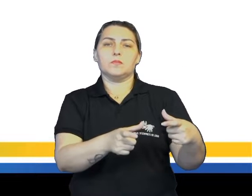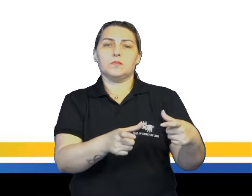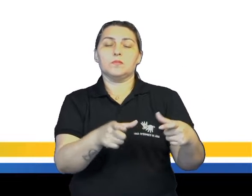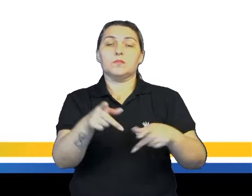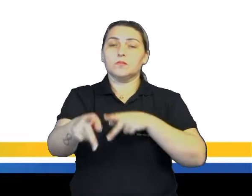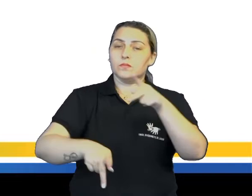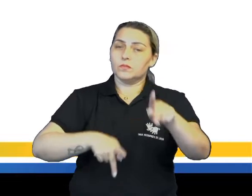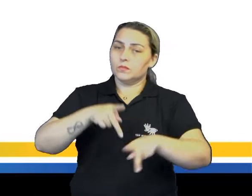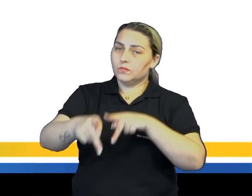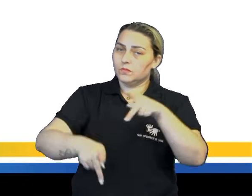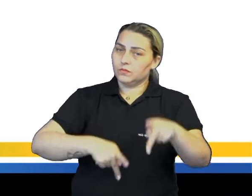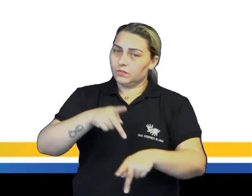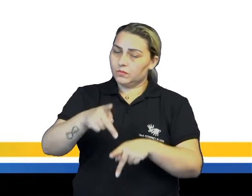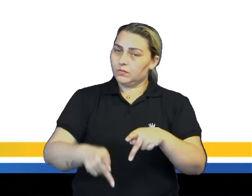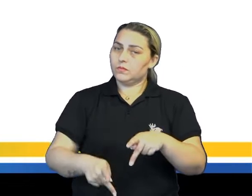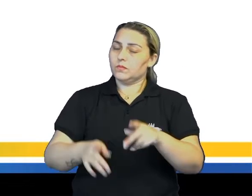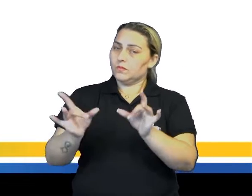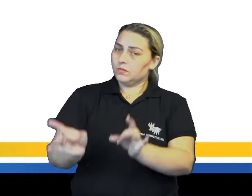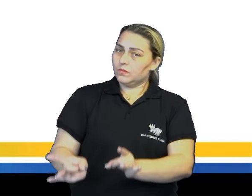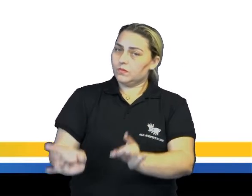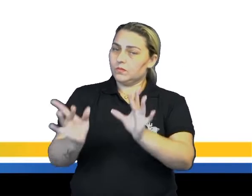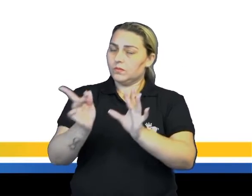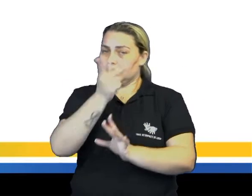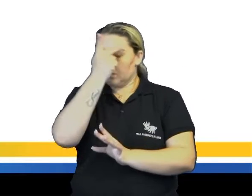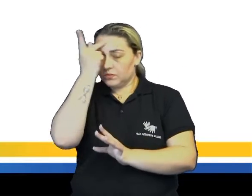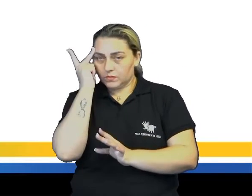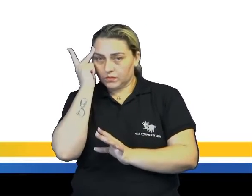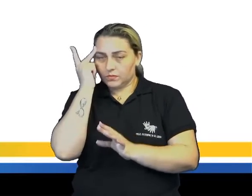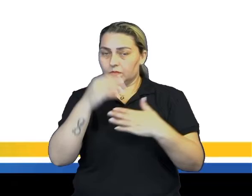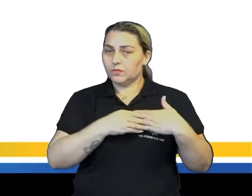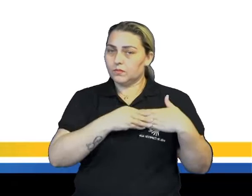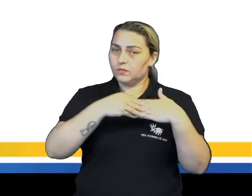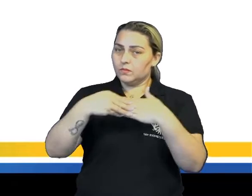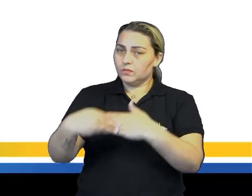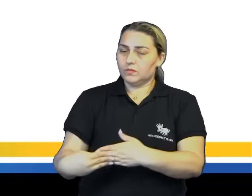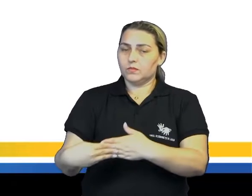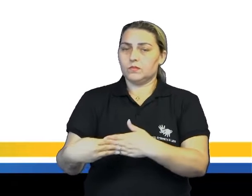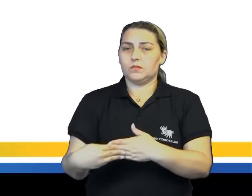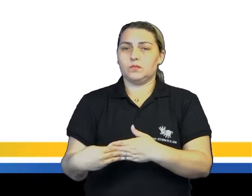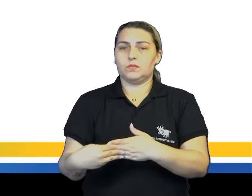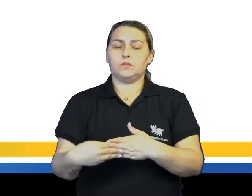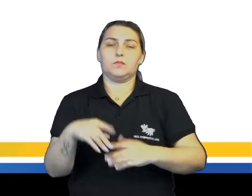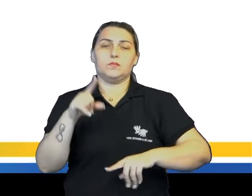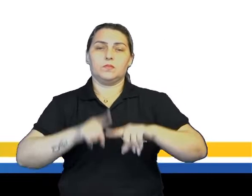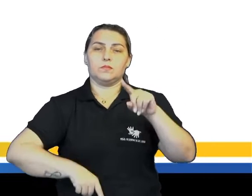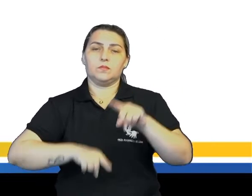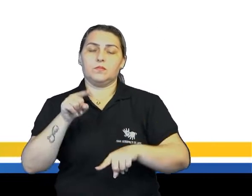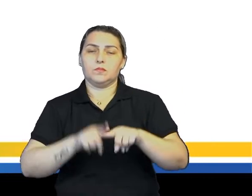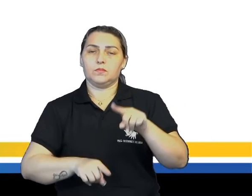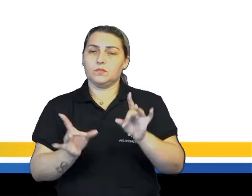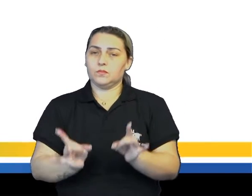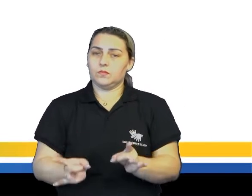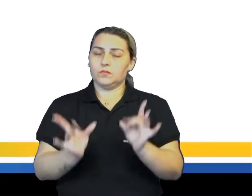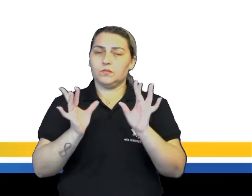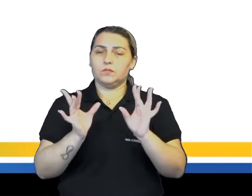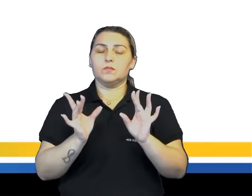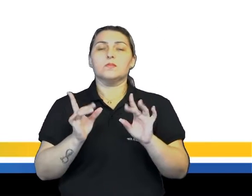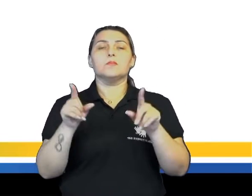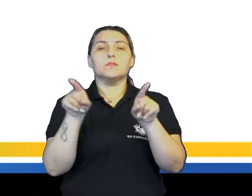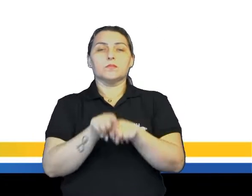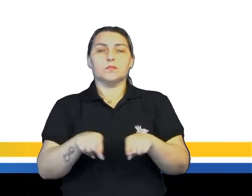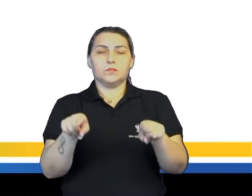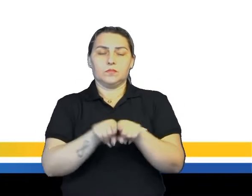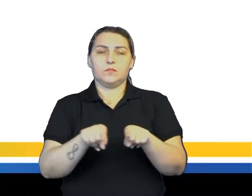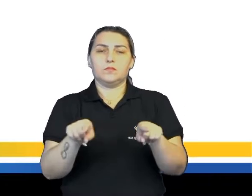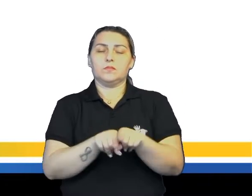os povos, os mercadores, aquelas pessoas que estavam levando as suas mercadorias para comercializar. Daí